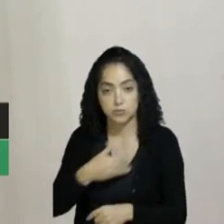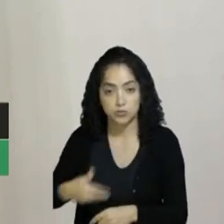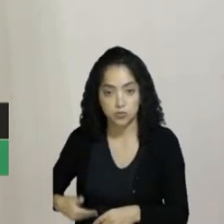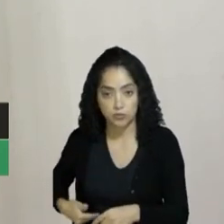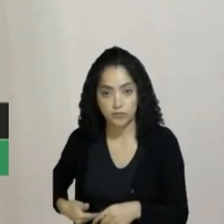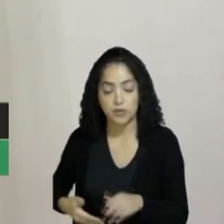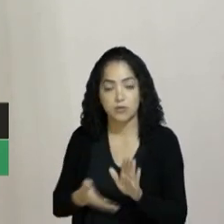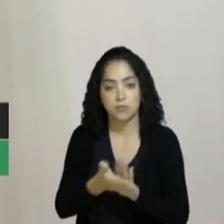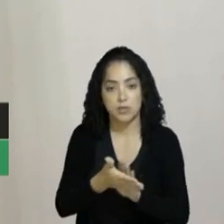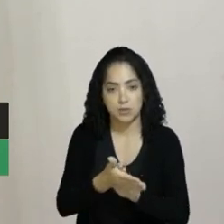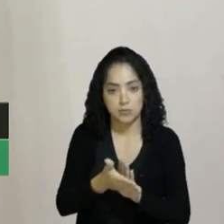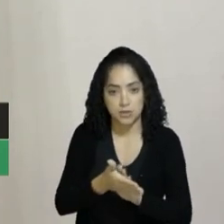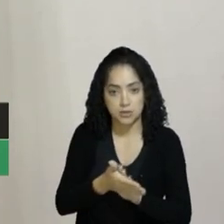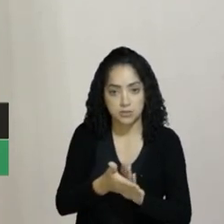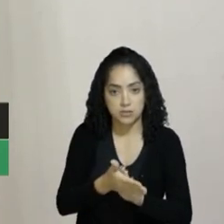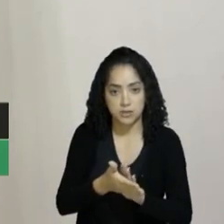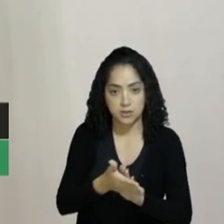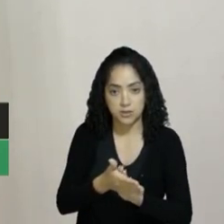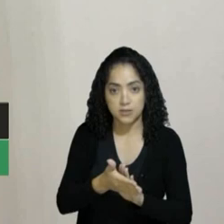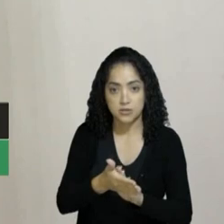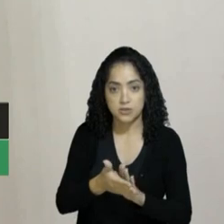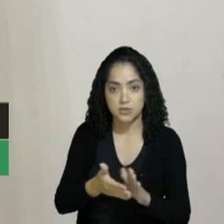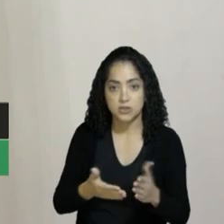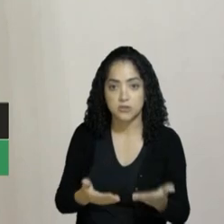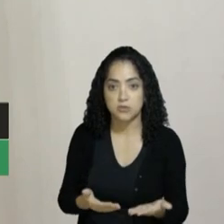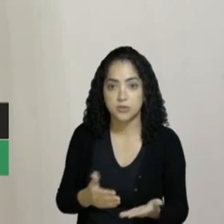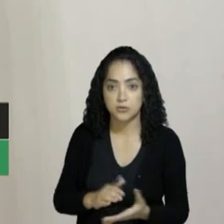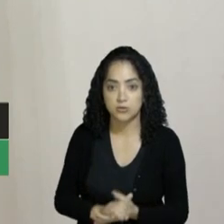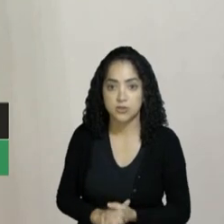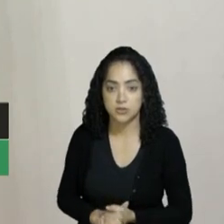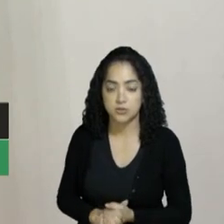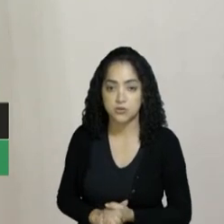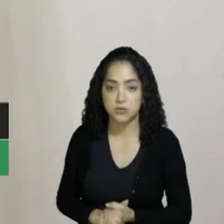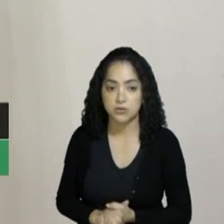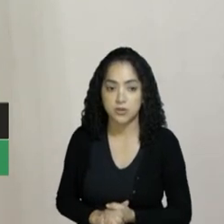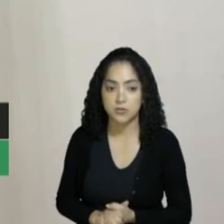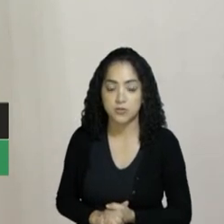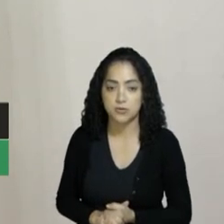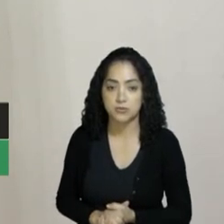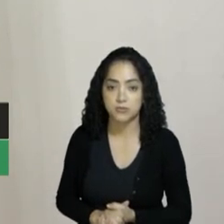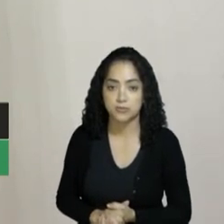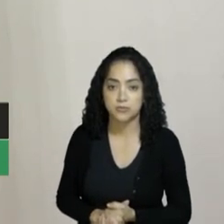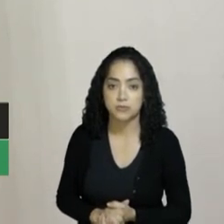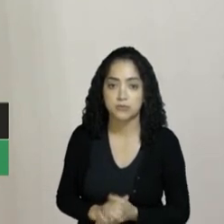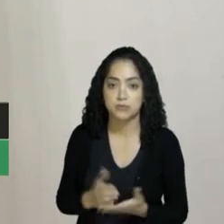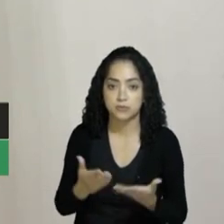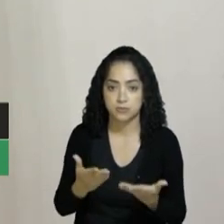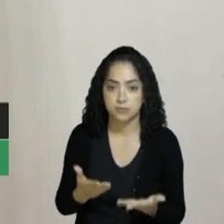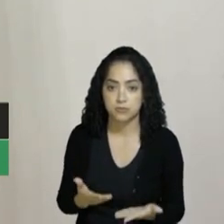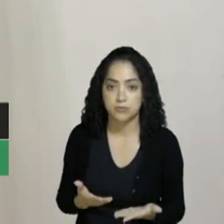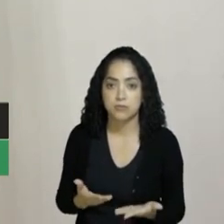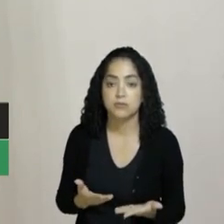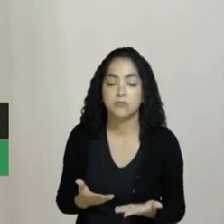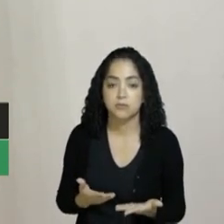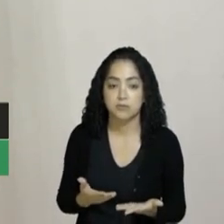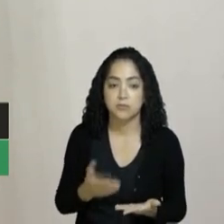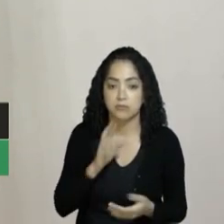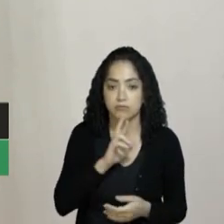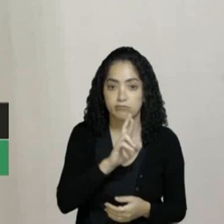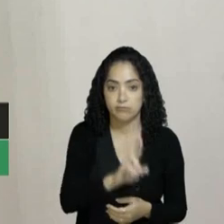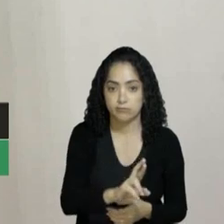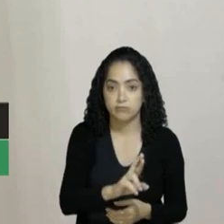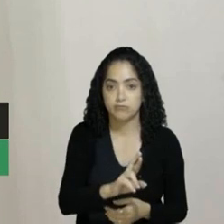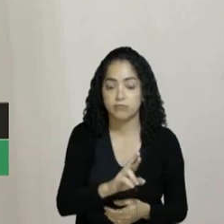governo do Estado, que colocou toda a máquina à disposição e pediu, e Santa Catarina deu o exemplo, deu a resposta, eu acho que é válida a